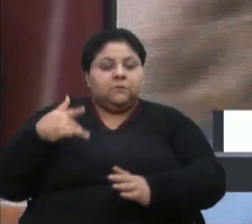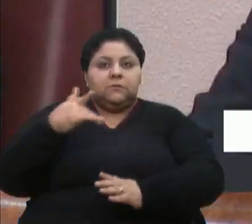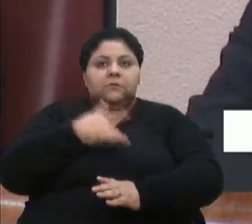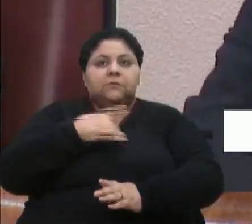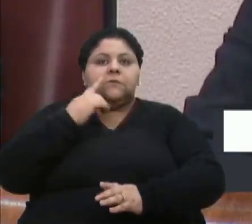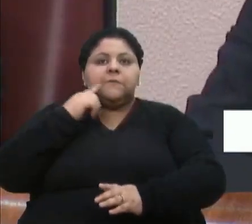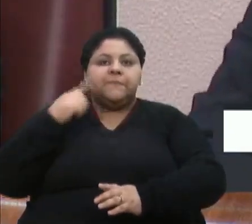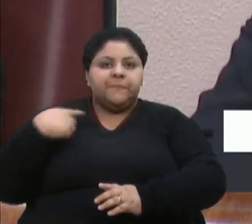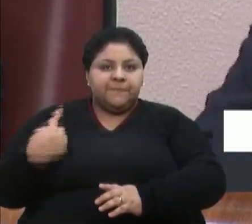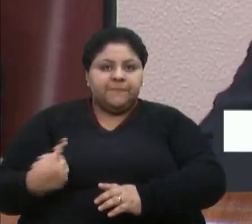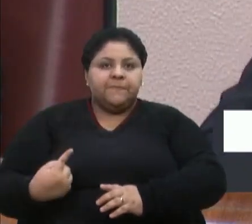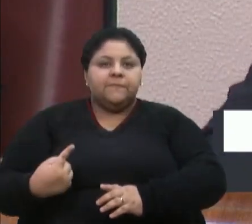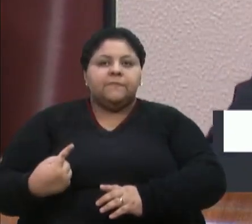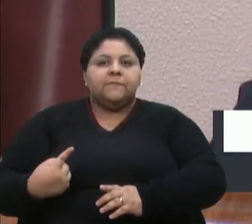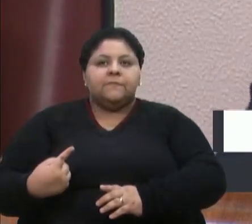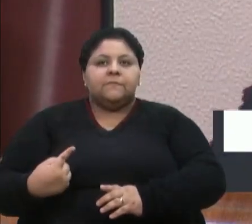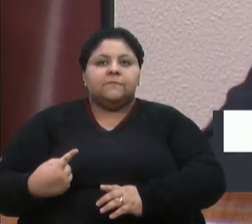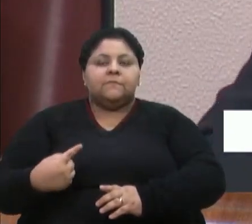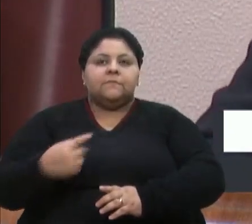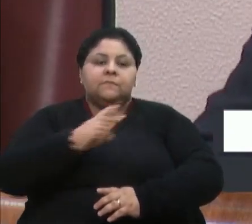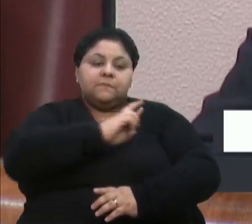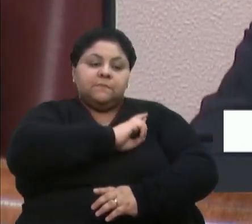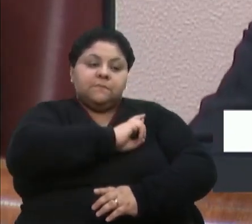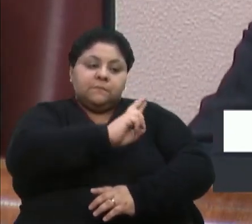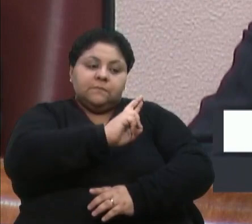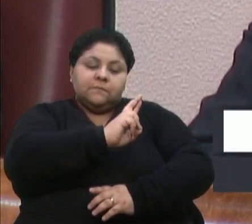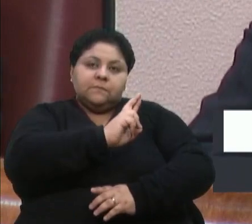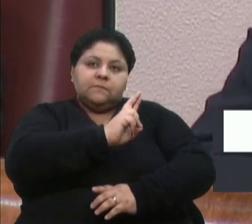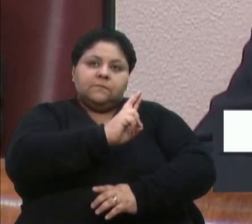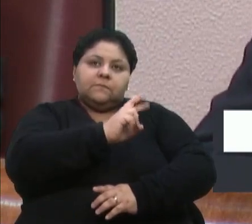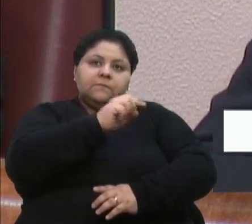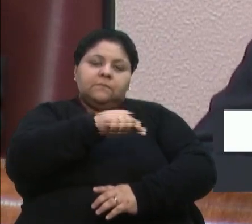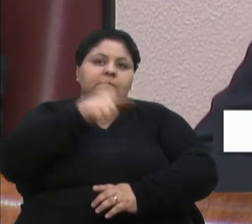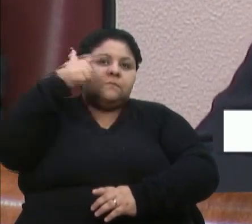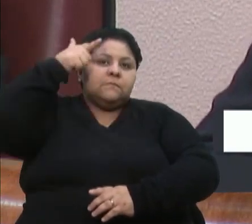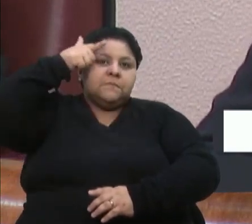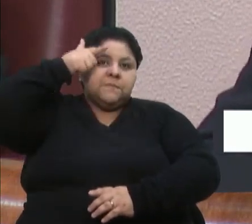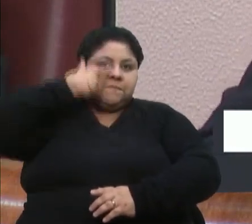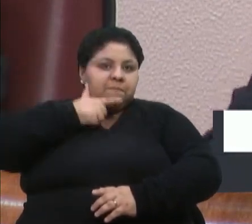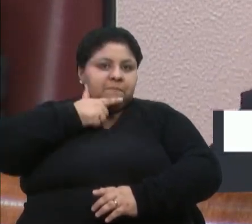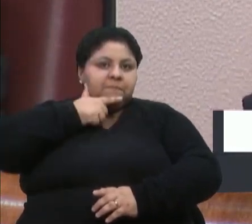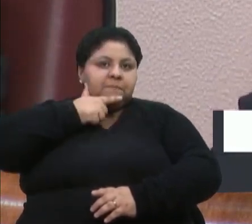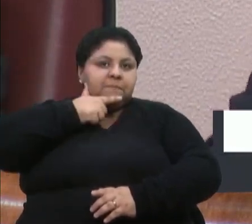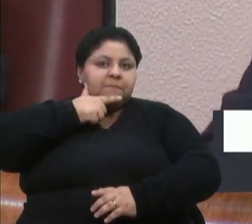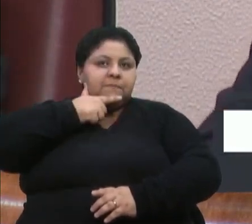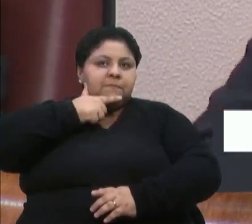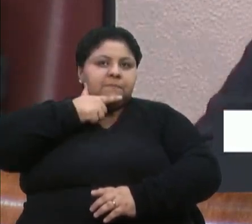Gladys Frisso, e em representação, Lucas Carenhato.